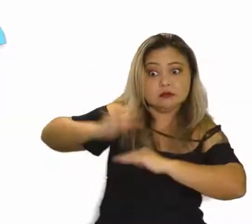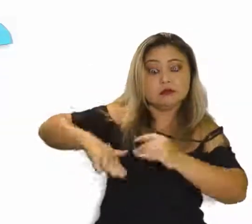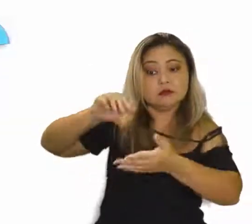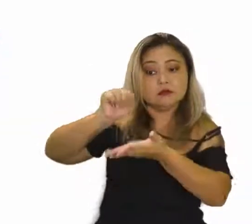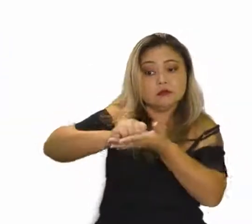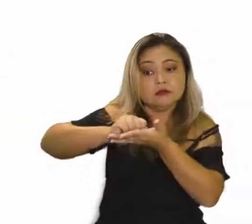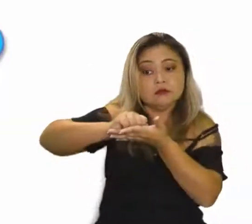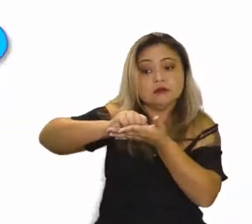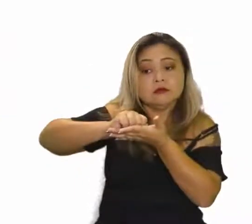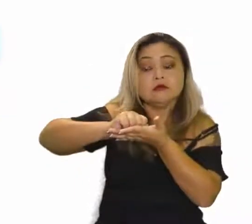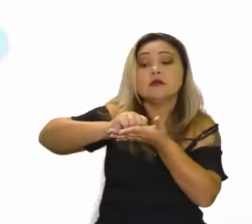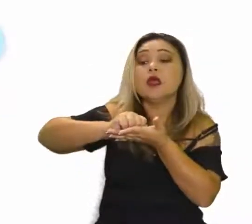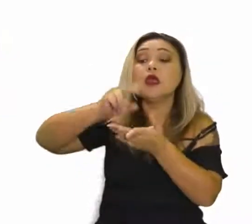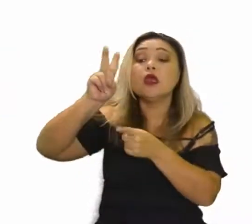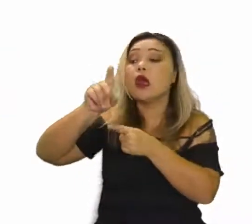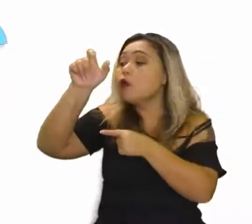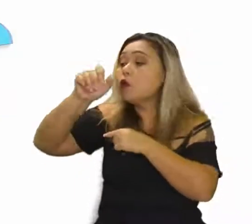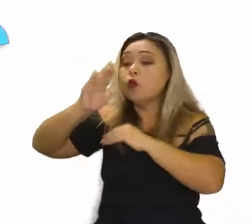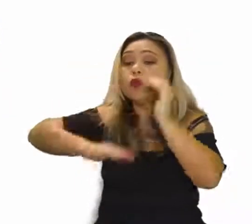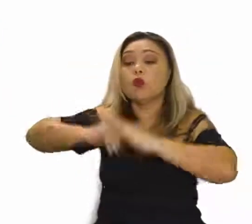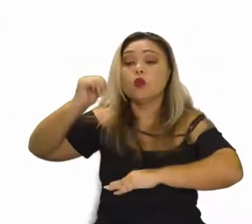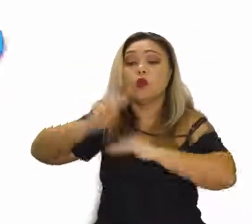atividade. E quem cria é